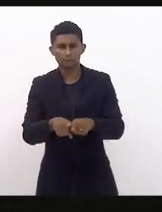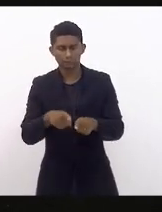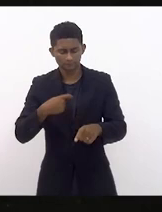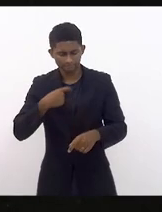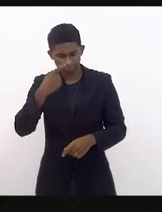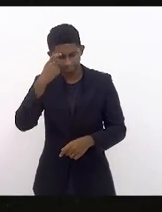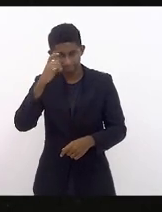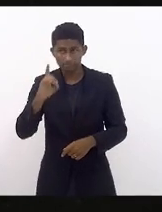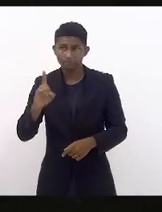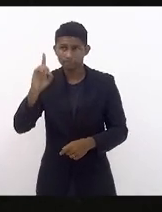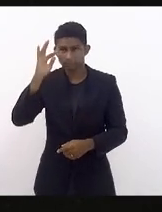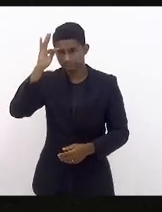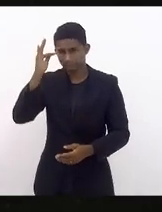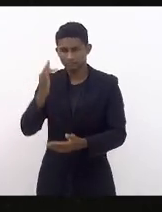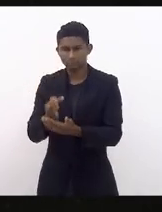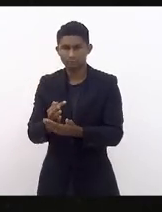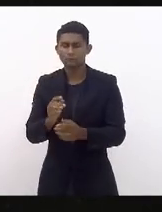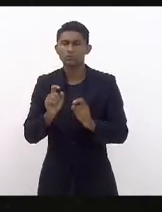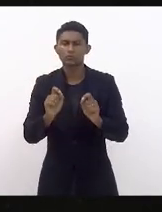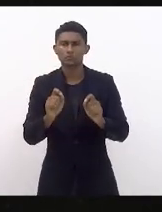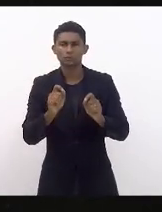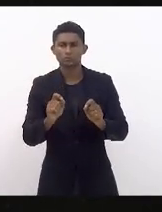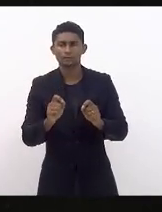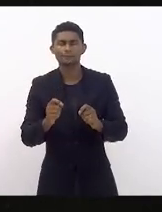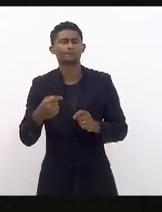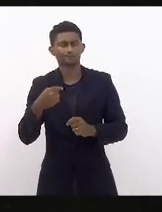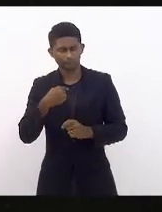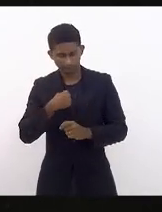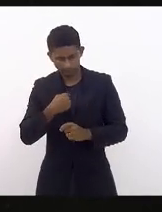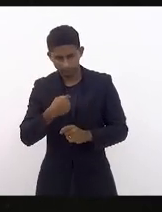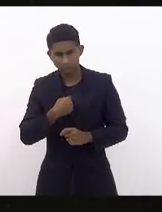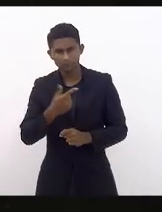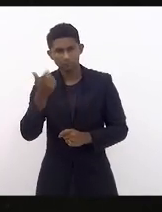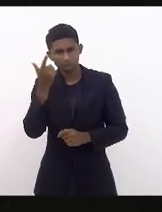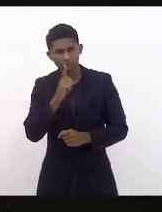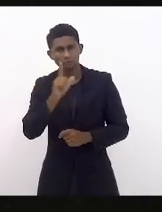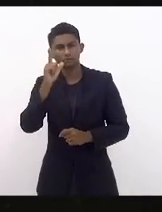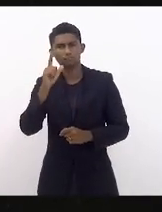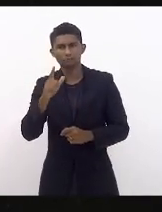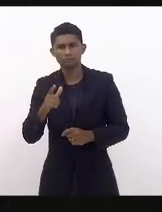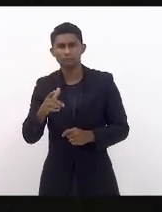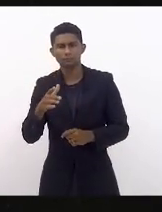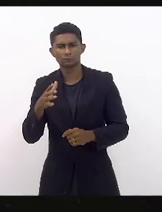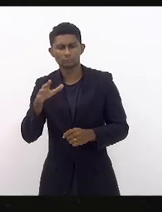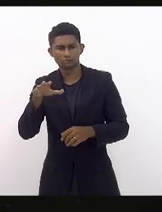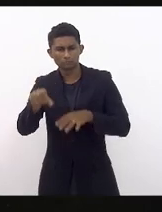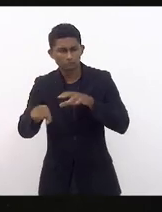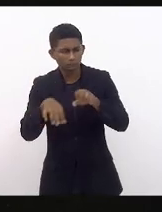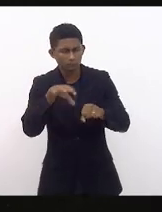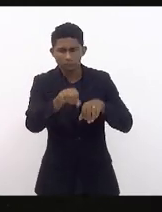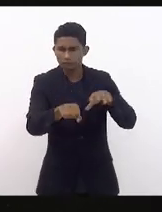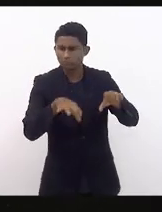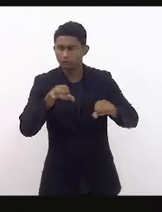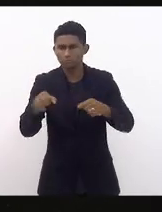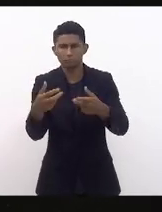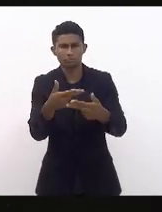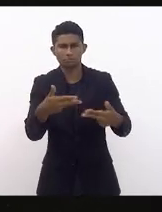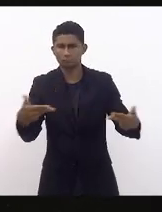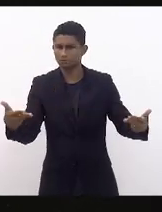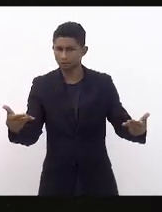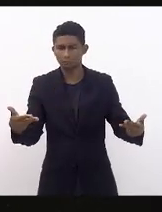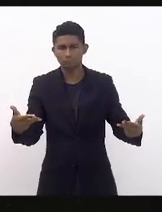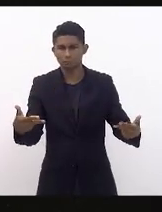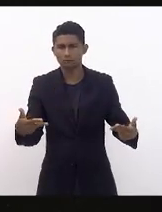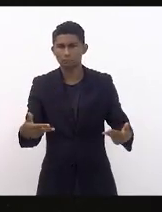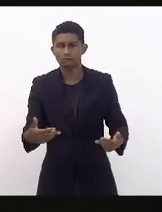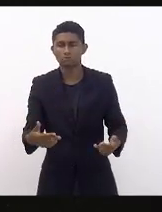em Deus quando assumia os cargos, funções públicas e religiosas. A